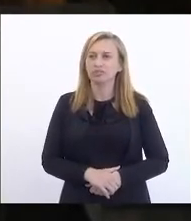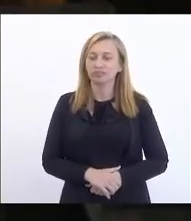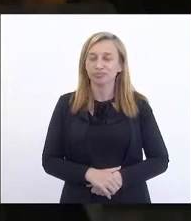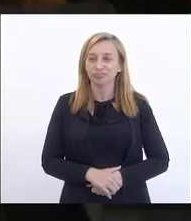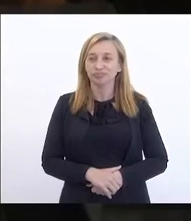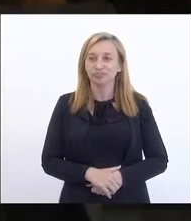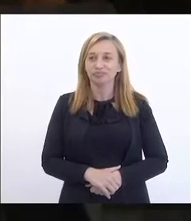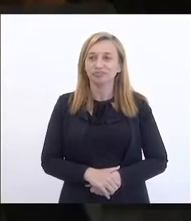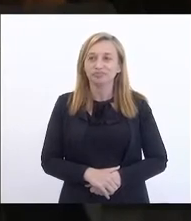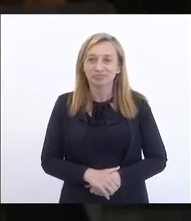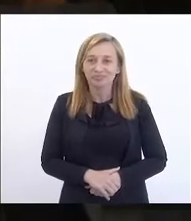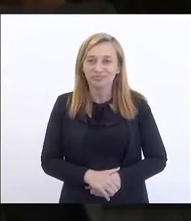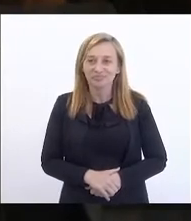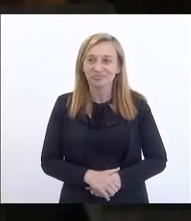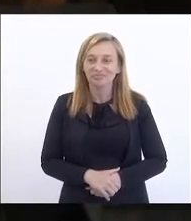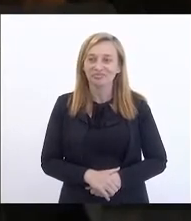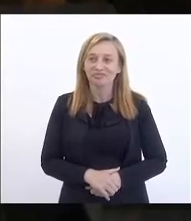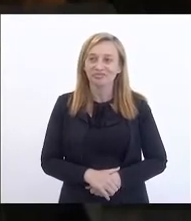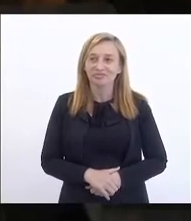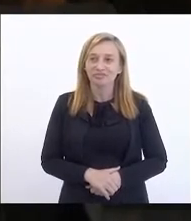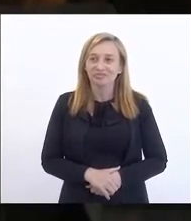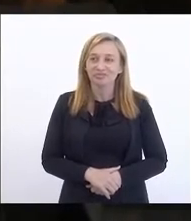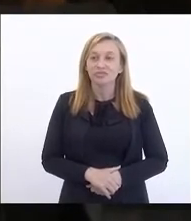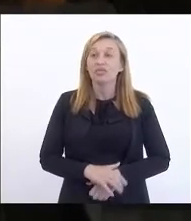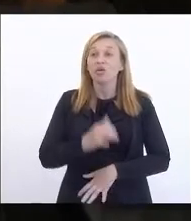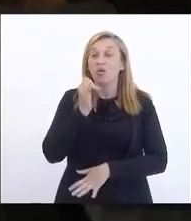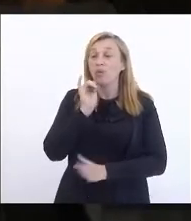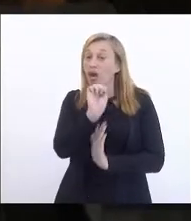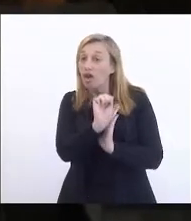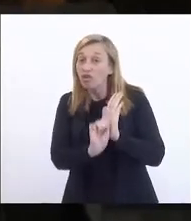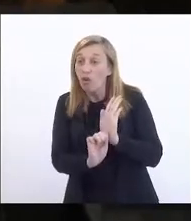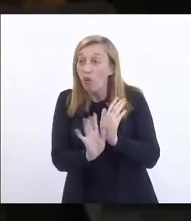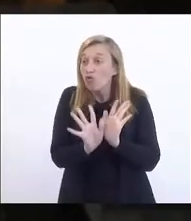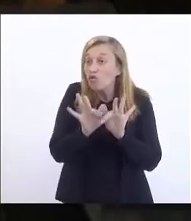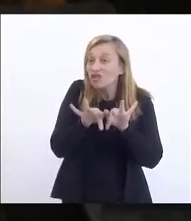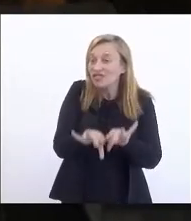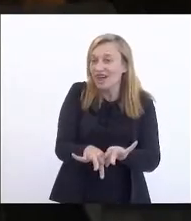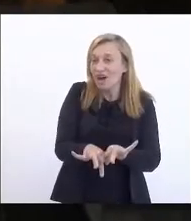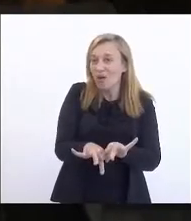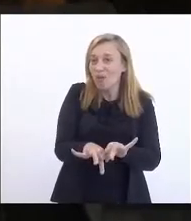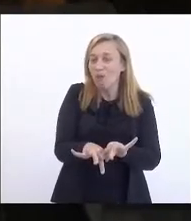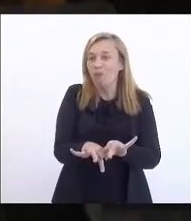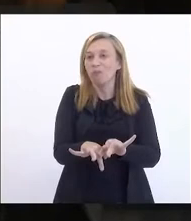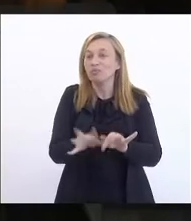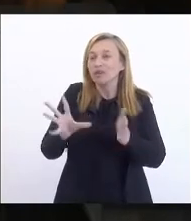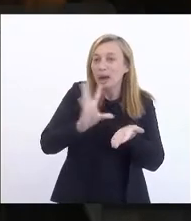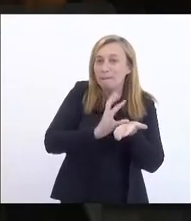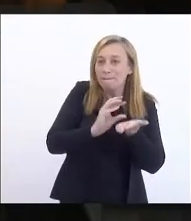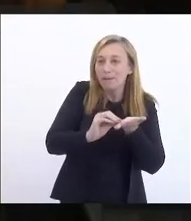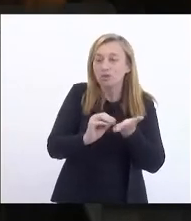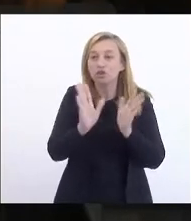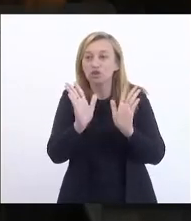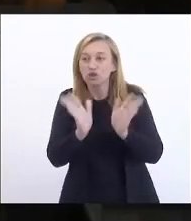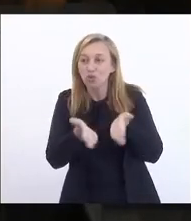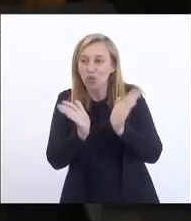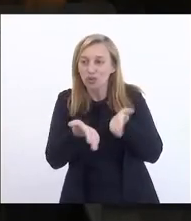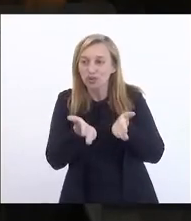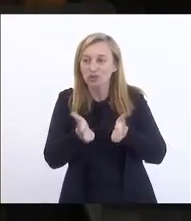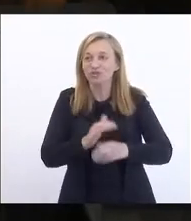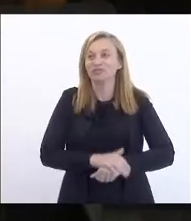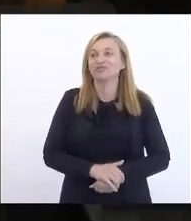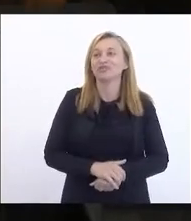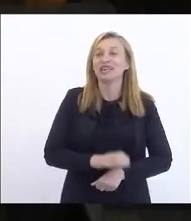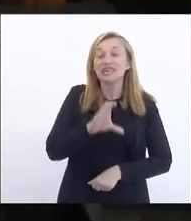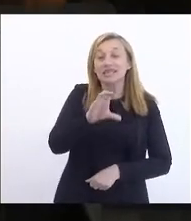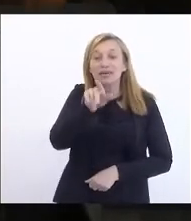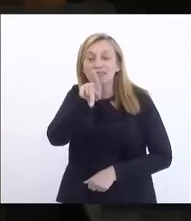quero aqui discutir o relatório final que está na pauta de hoje, da